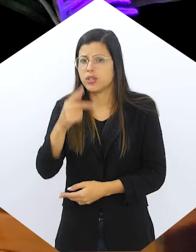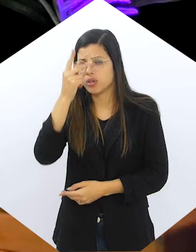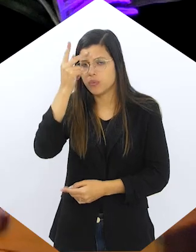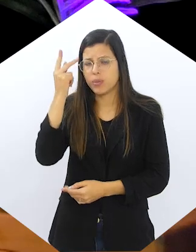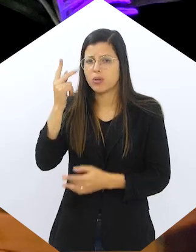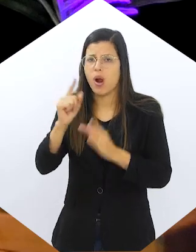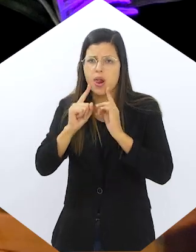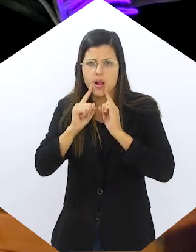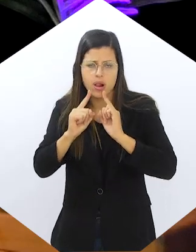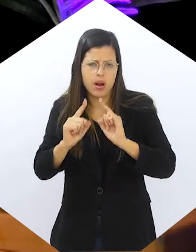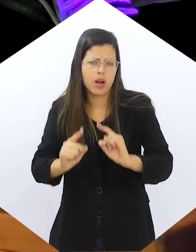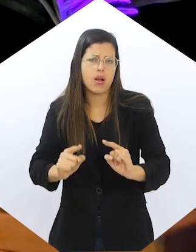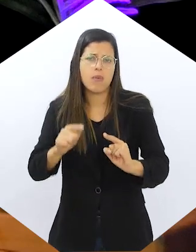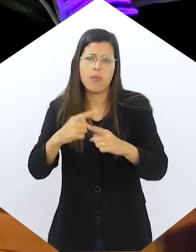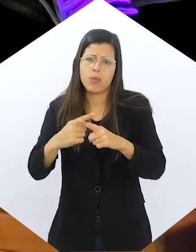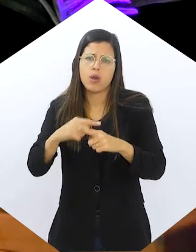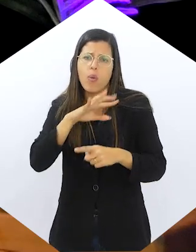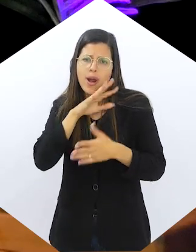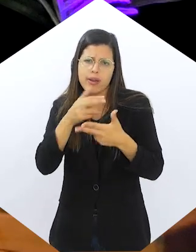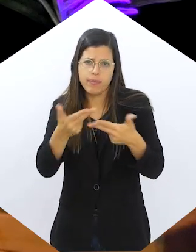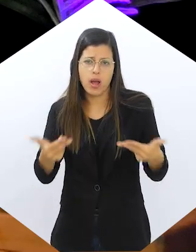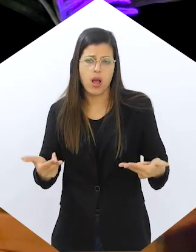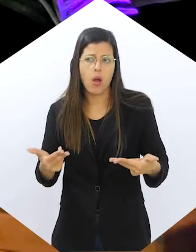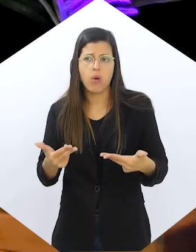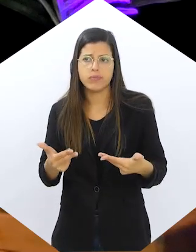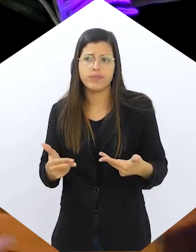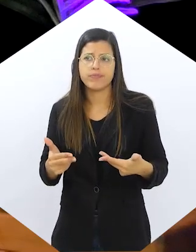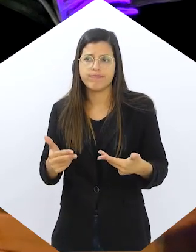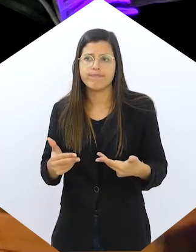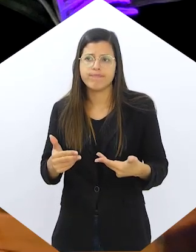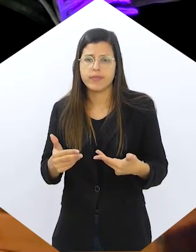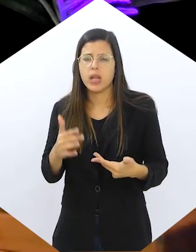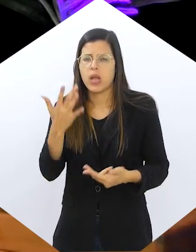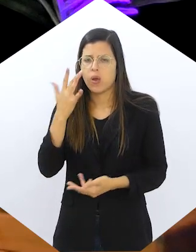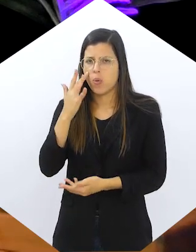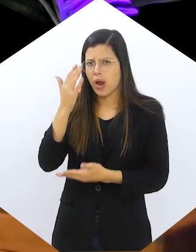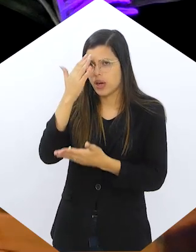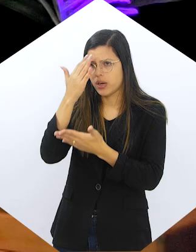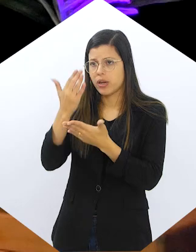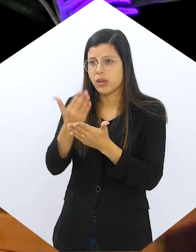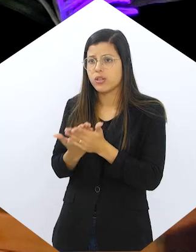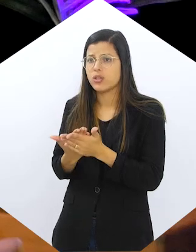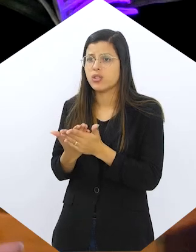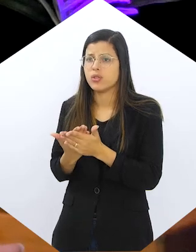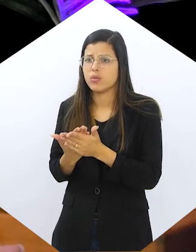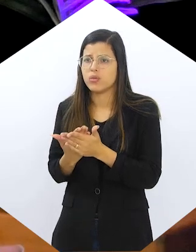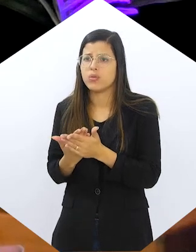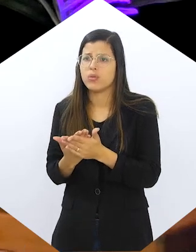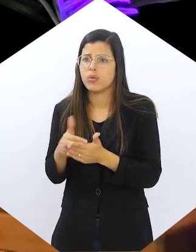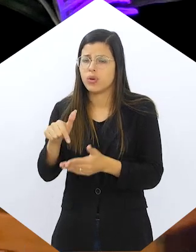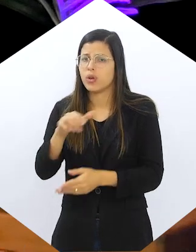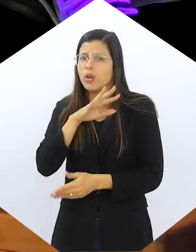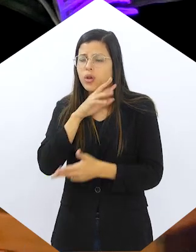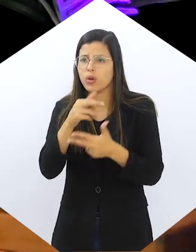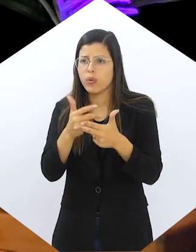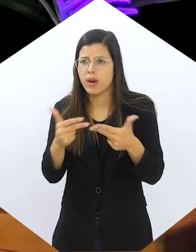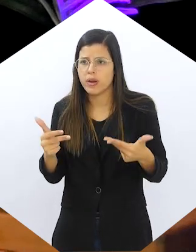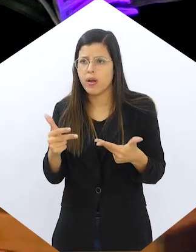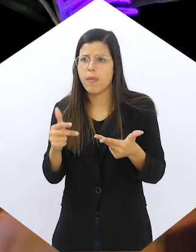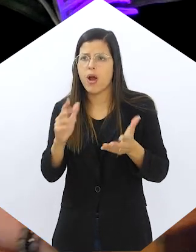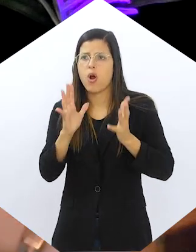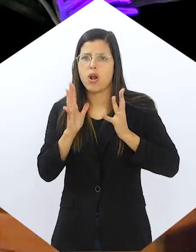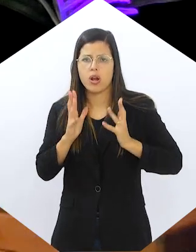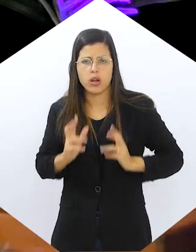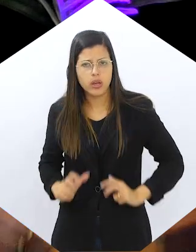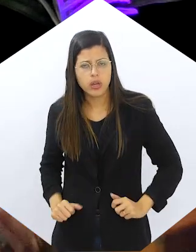acaba reclamando que é um animal, e assim, eu realmente acho que é meio desproporcional. O animal, por mais